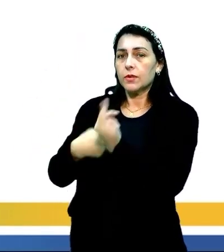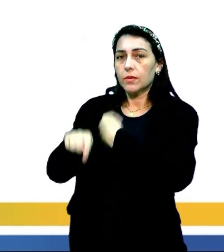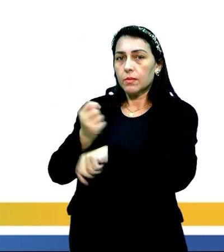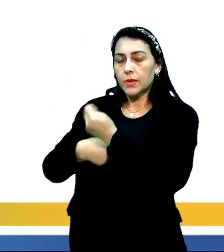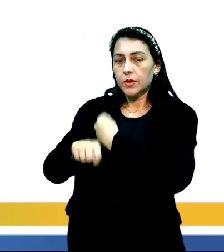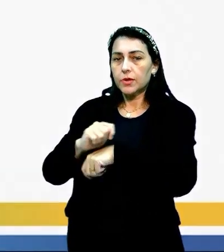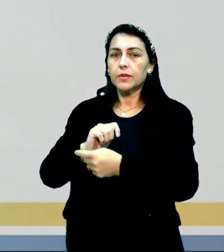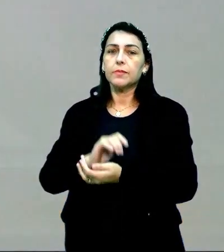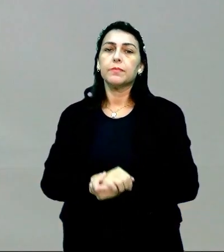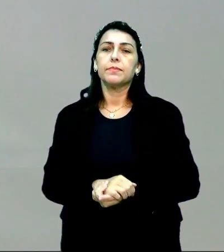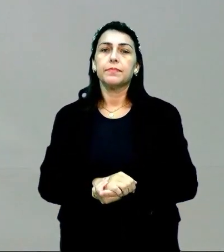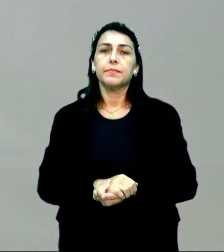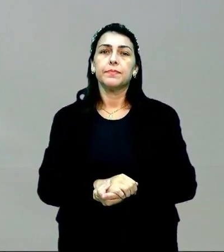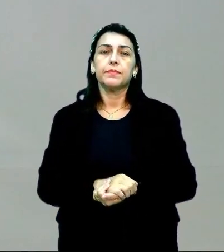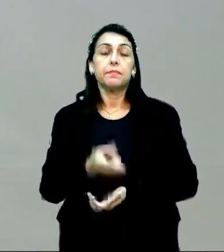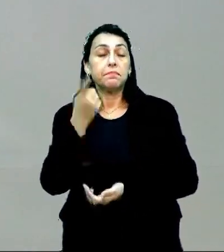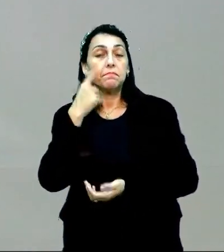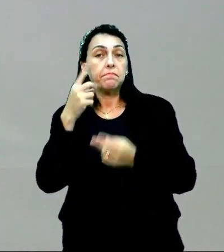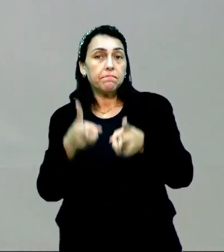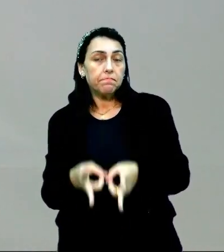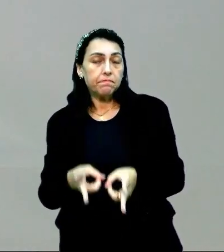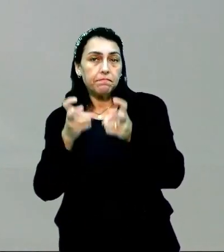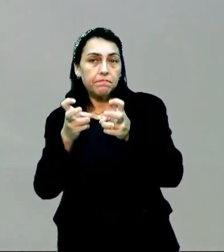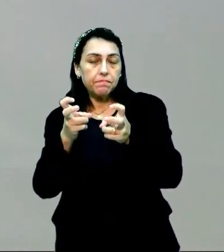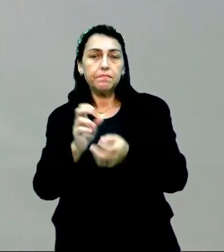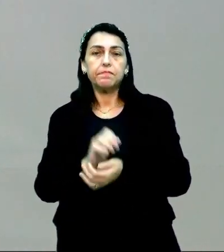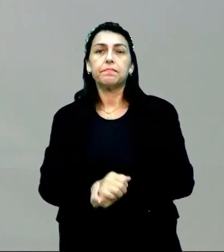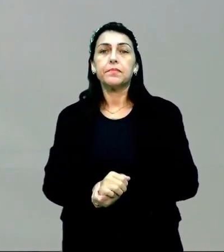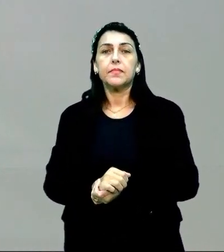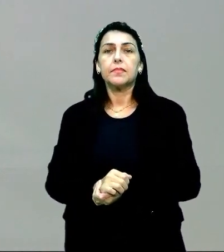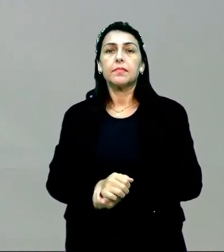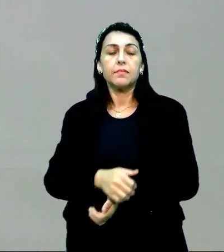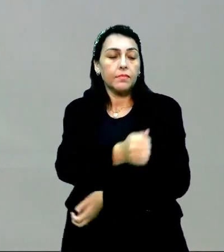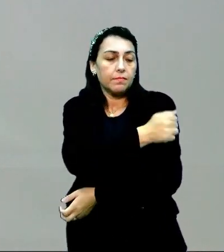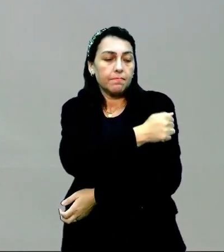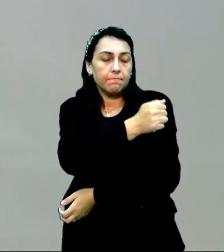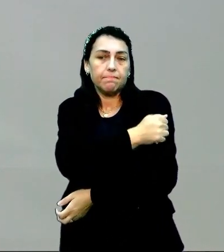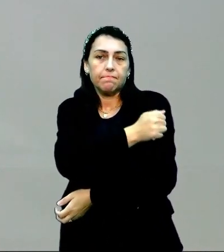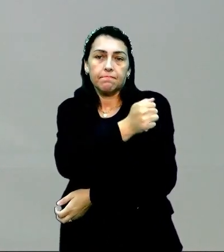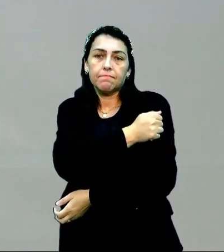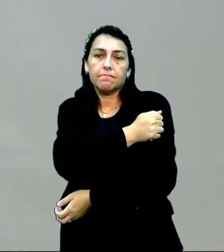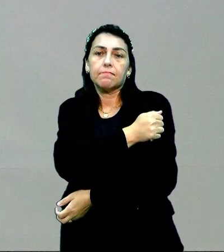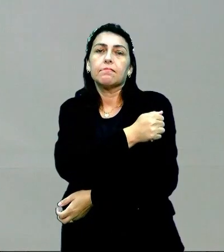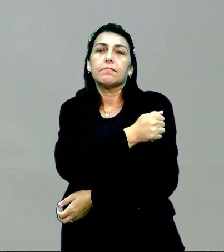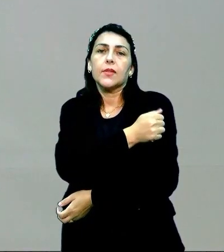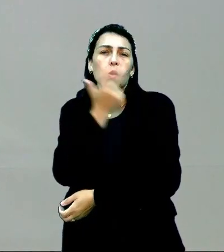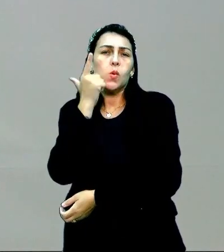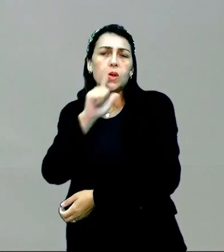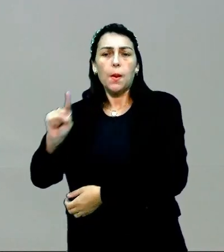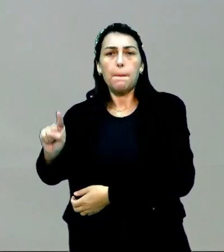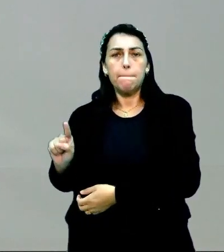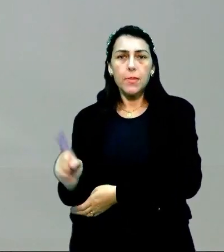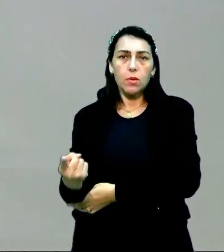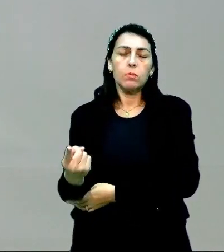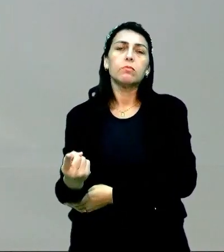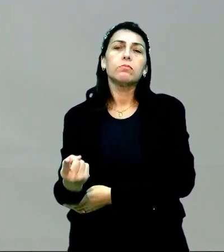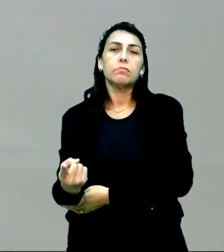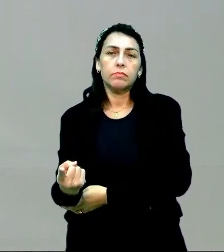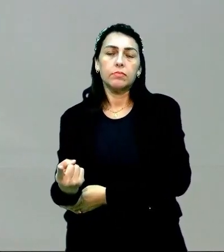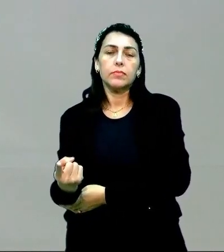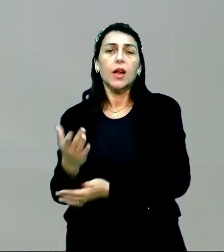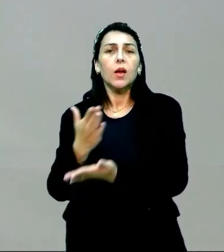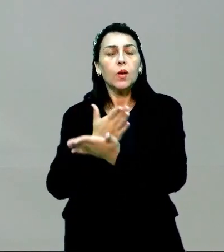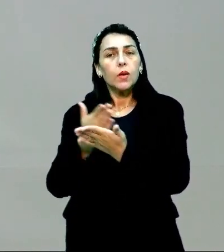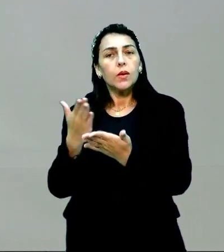favorecidos economicamente. Observe aqui que a candidata ela foi certeira, não foi à toa que ela alcançou os 1.000 pontos.